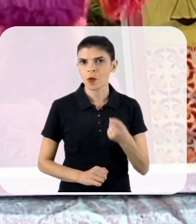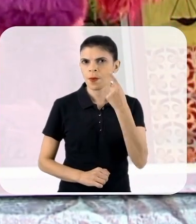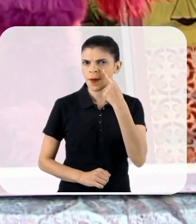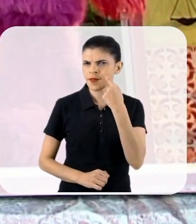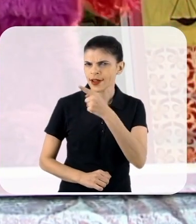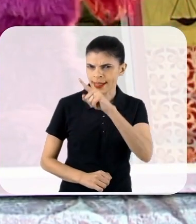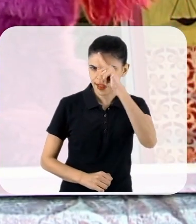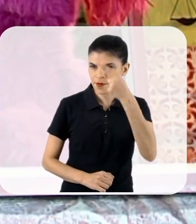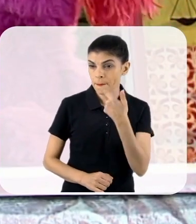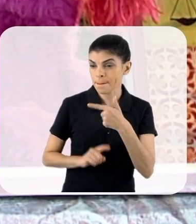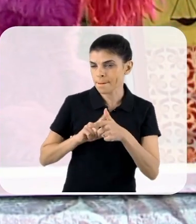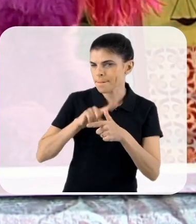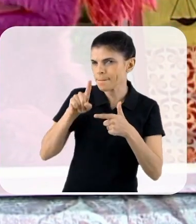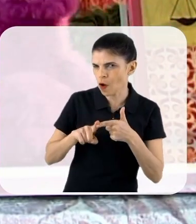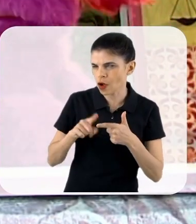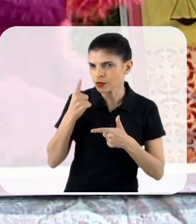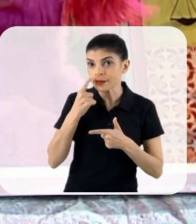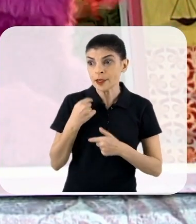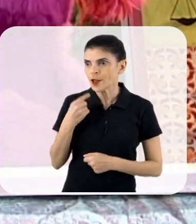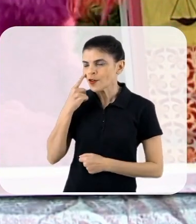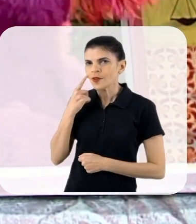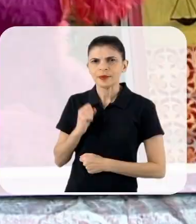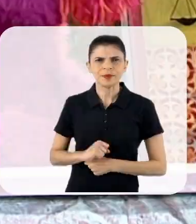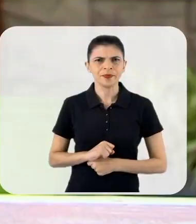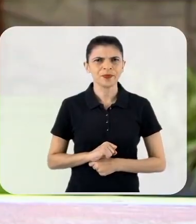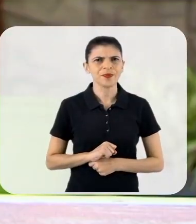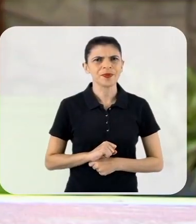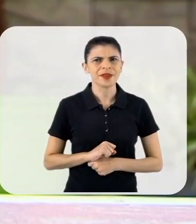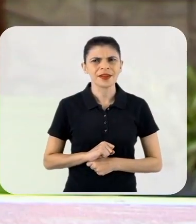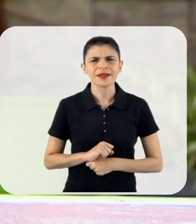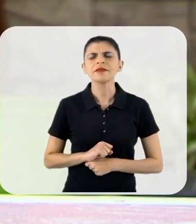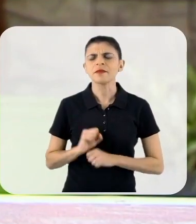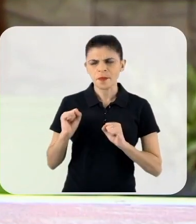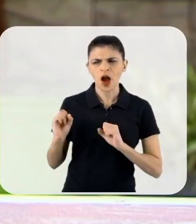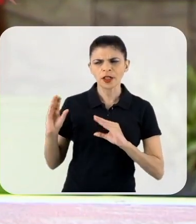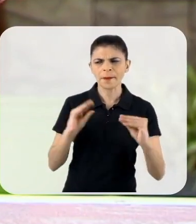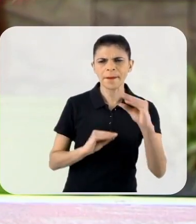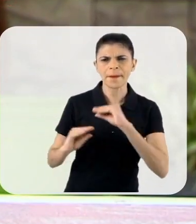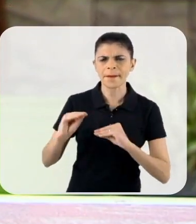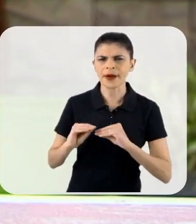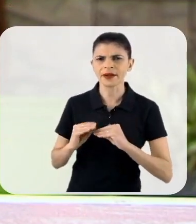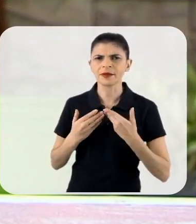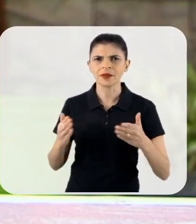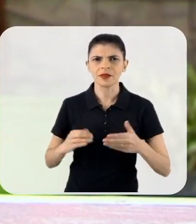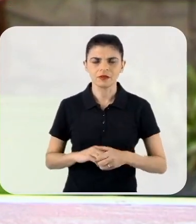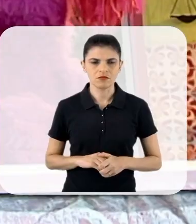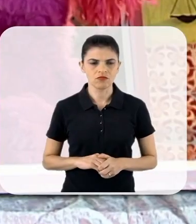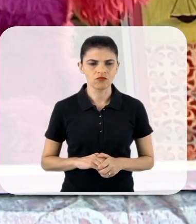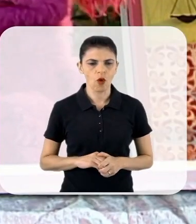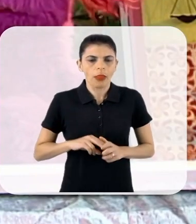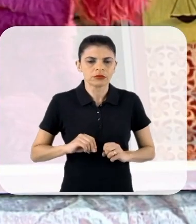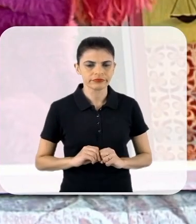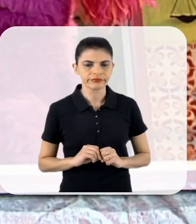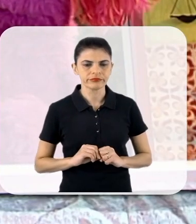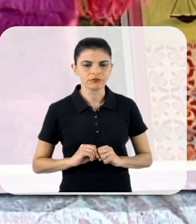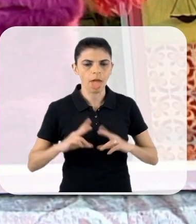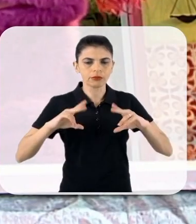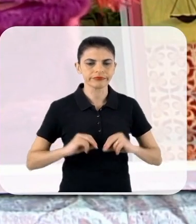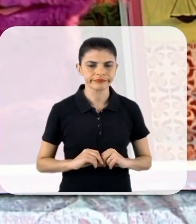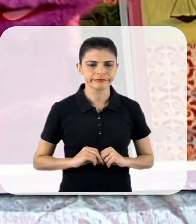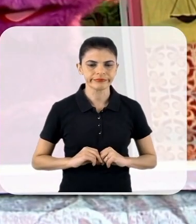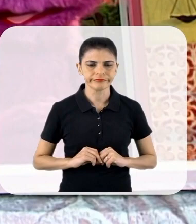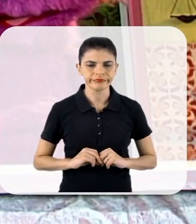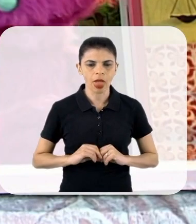Quer ver Bel adivinhar o próximo? Tá bom. Bicho amigo do Elmo, pode falar! Rabap.